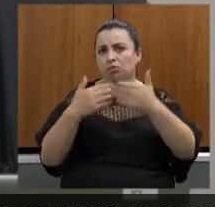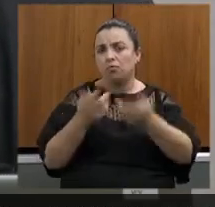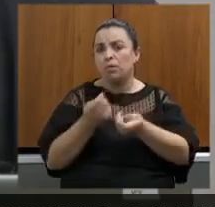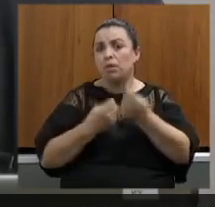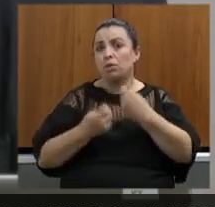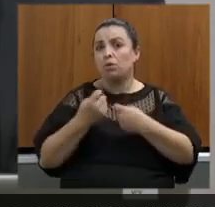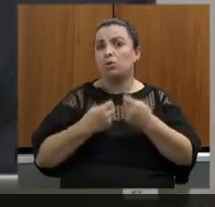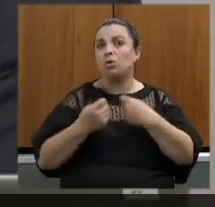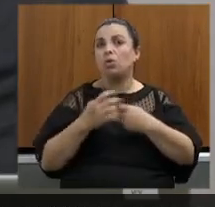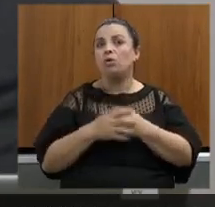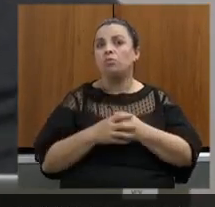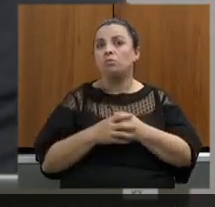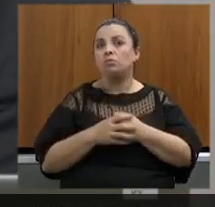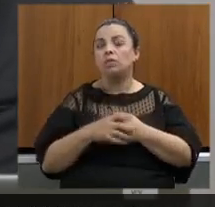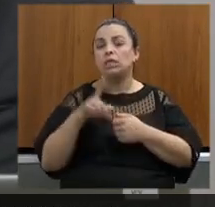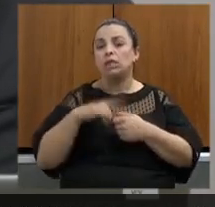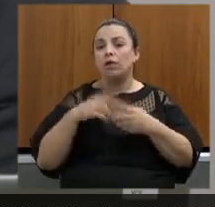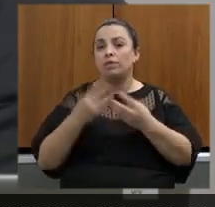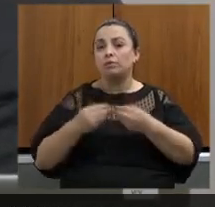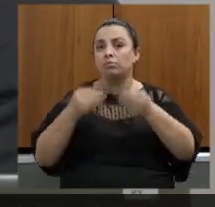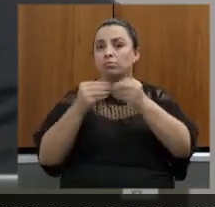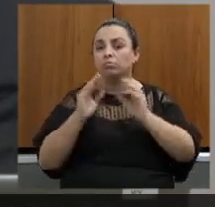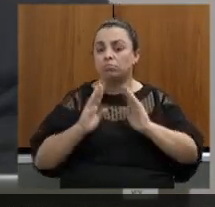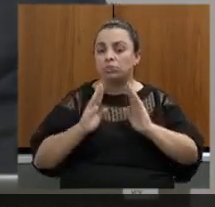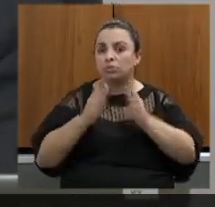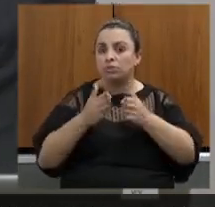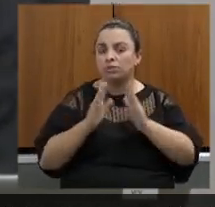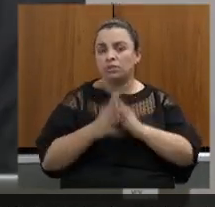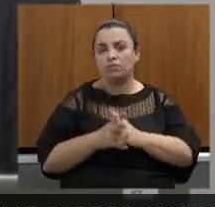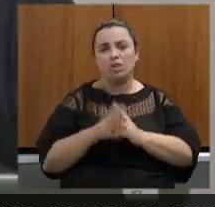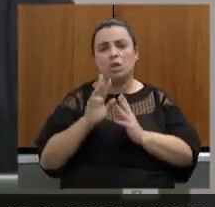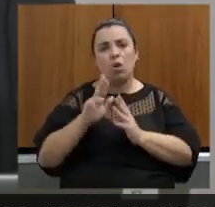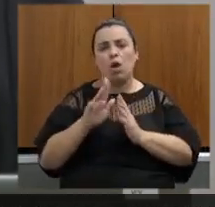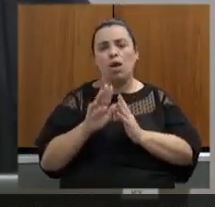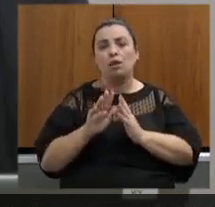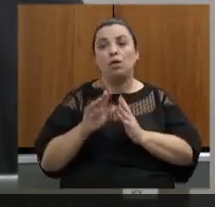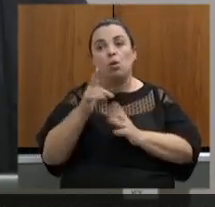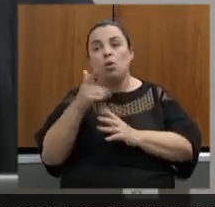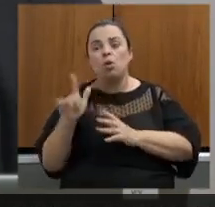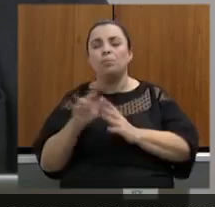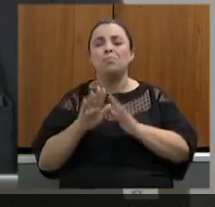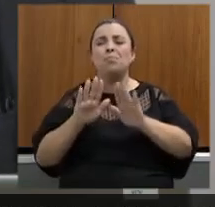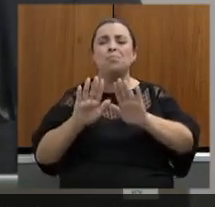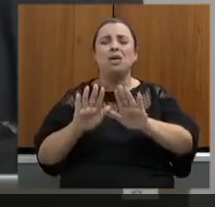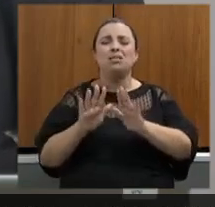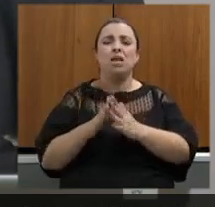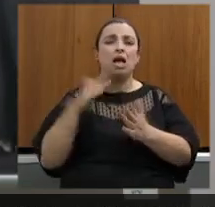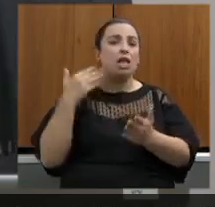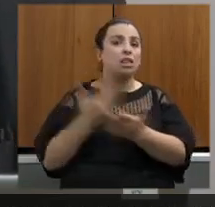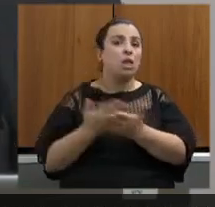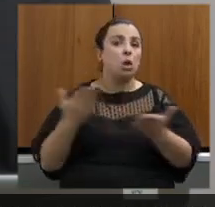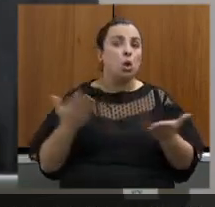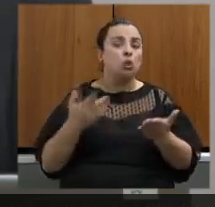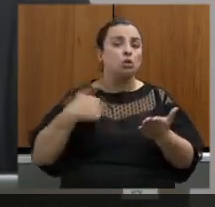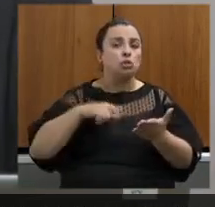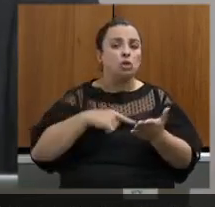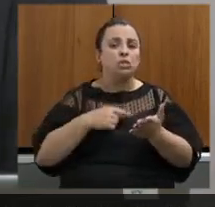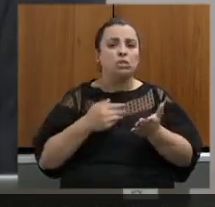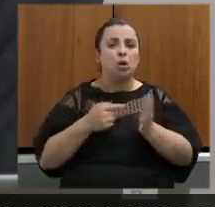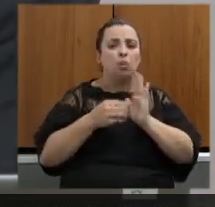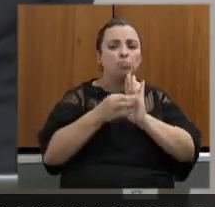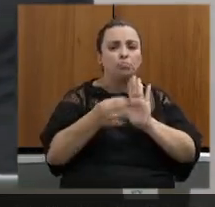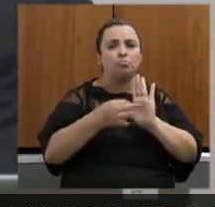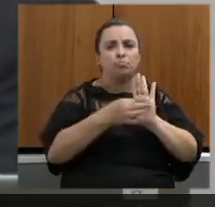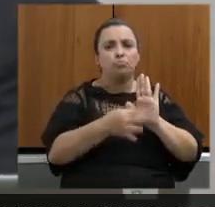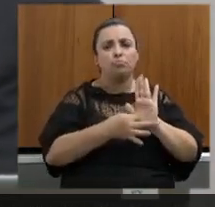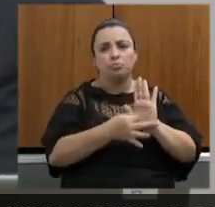separações específicos que isso é prevista em outro lugar Ah pois até hoje nada disso foi implementado por quê